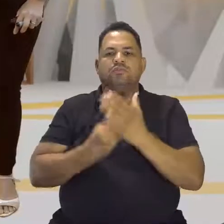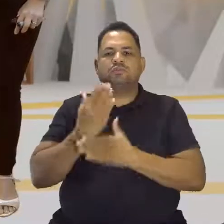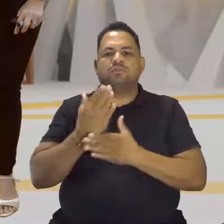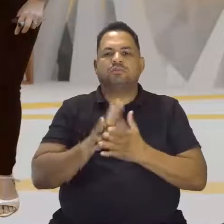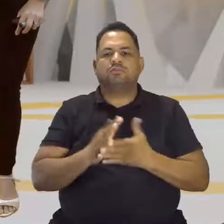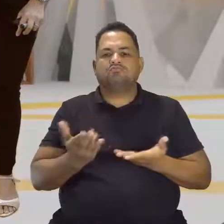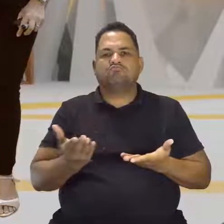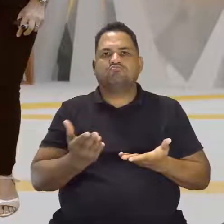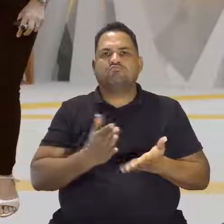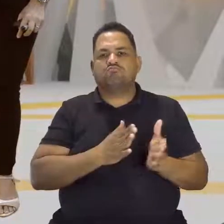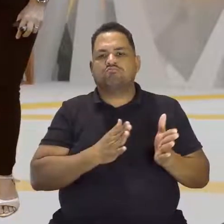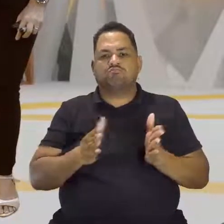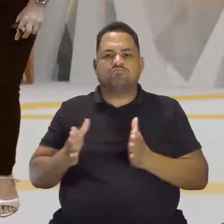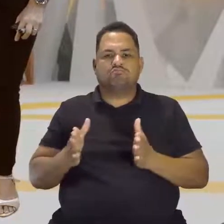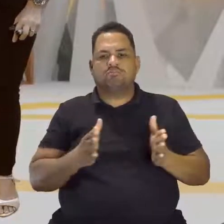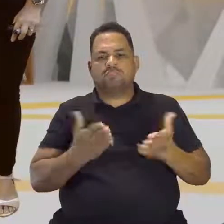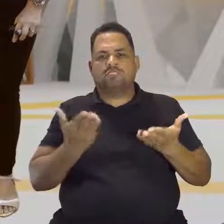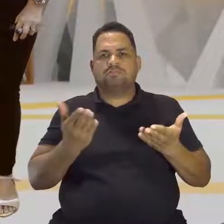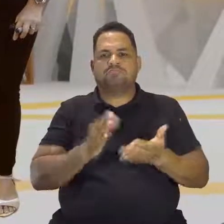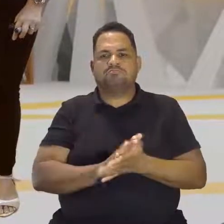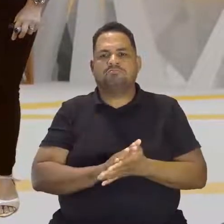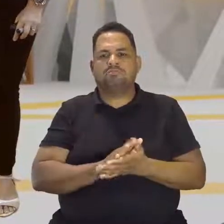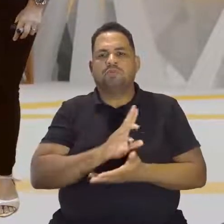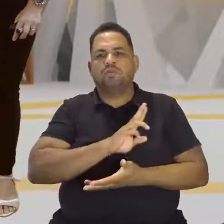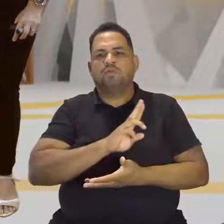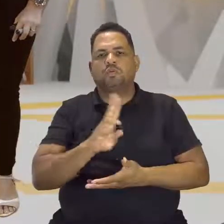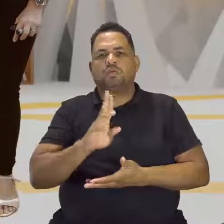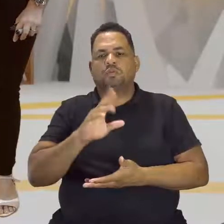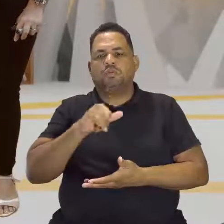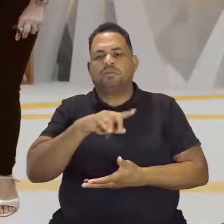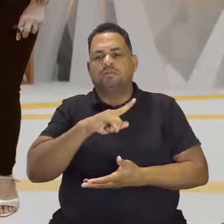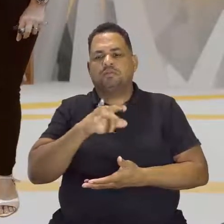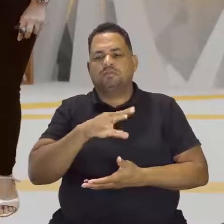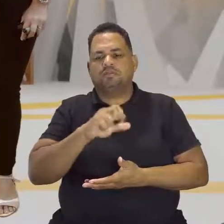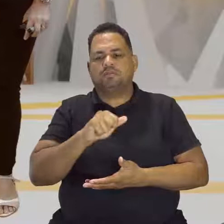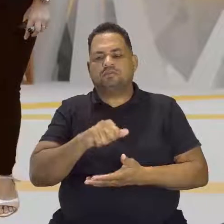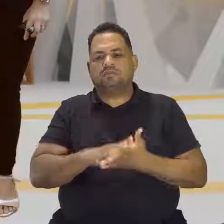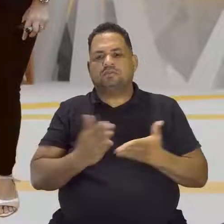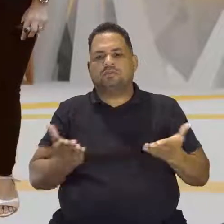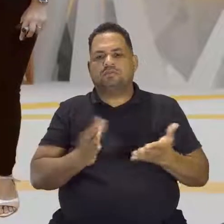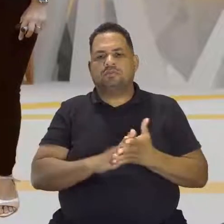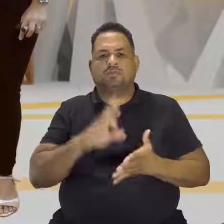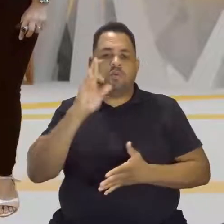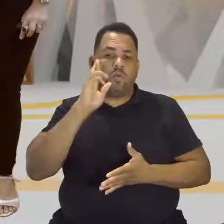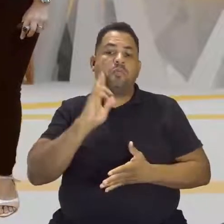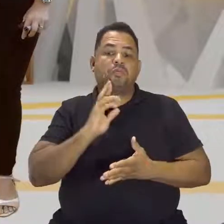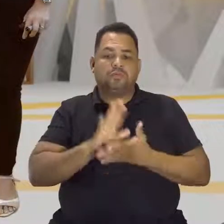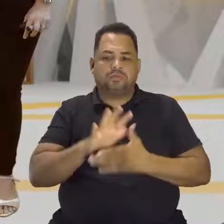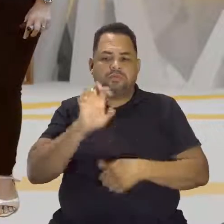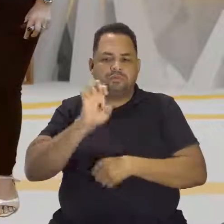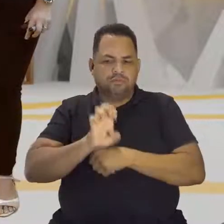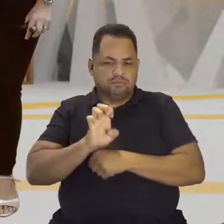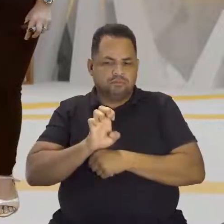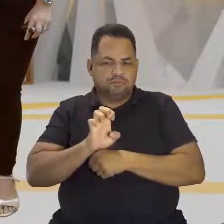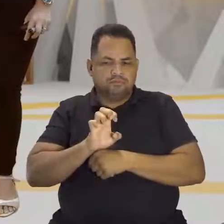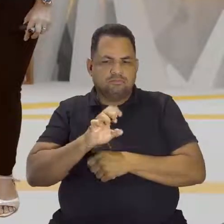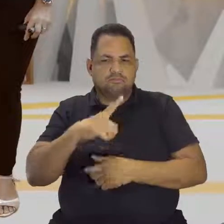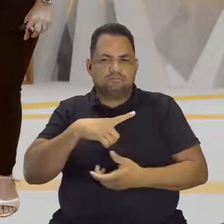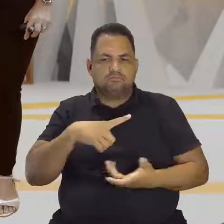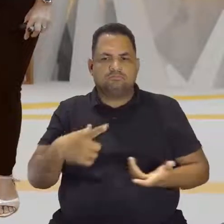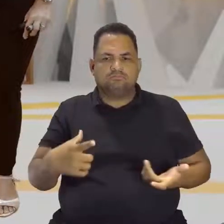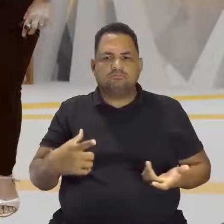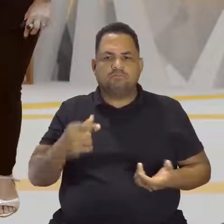ainda sobre esse lugar chamado Amazônia. A gente faz parte, né? Rondônia é um